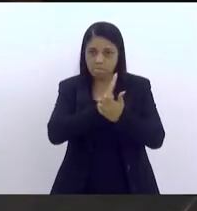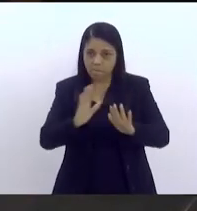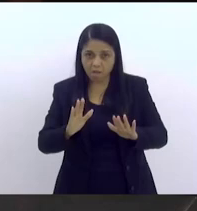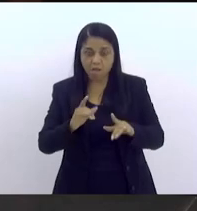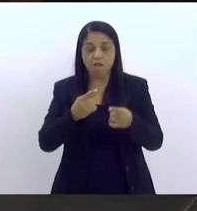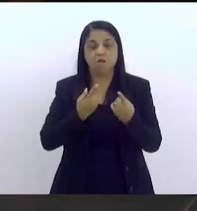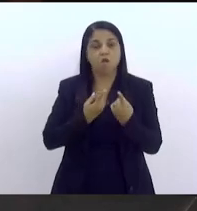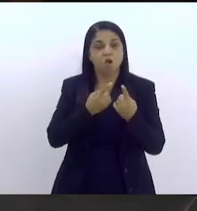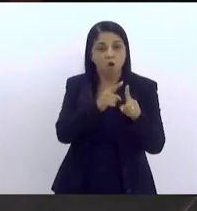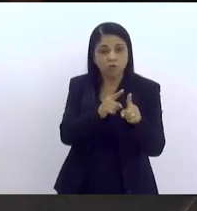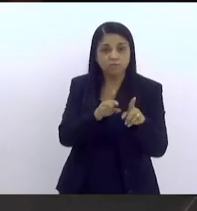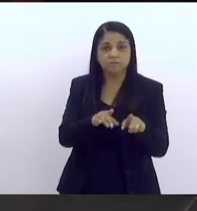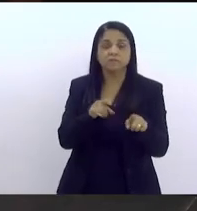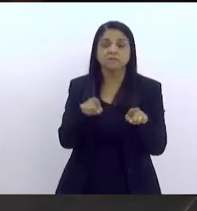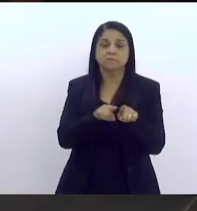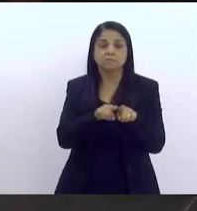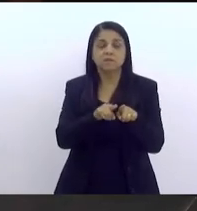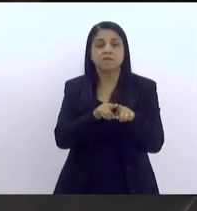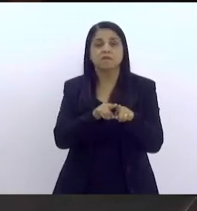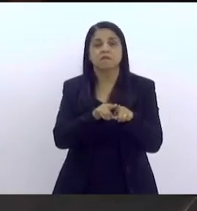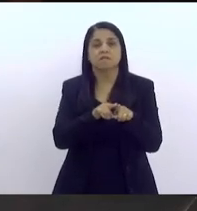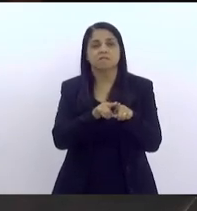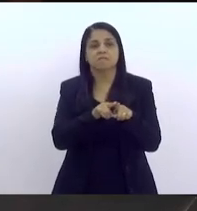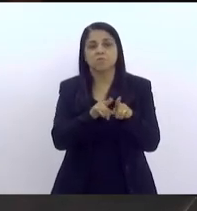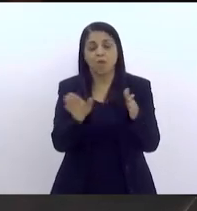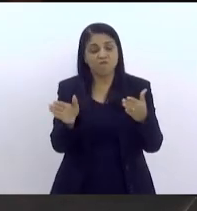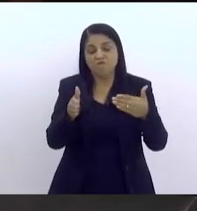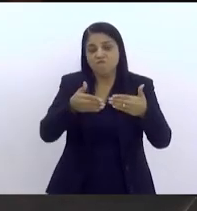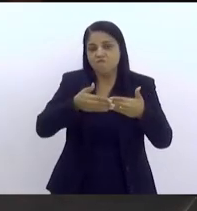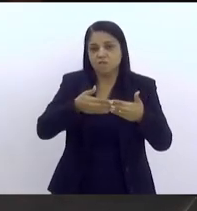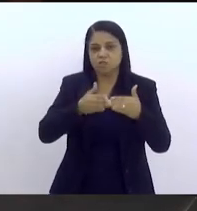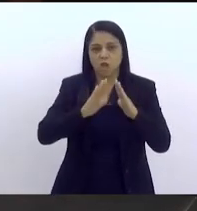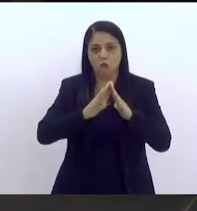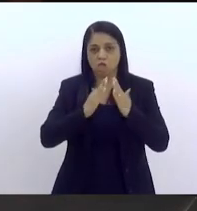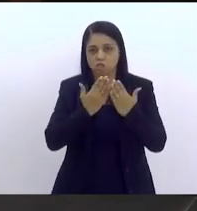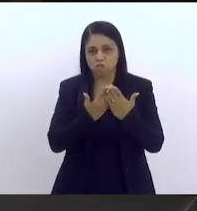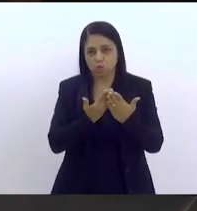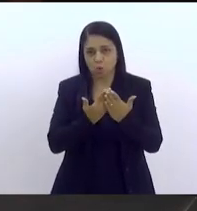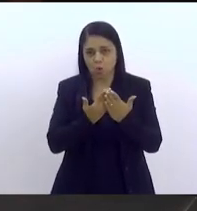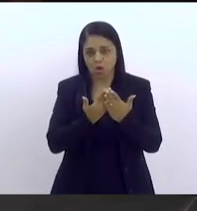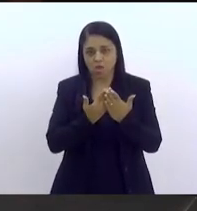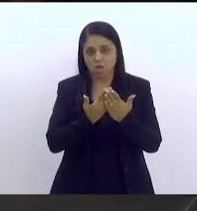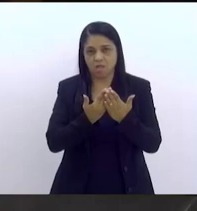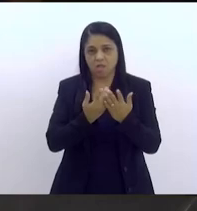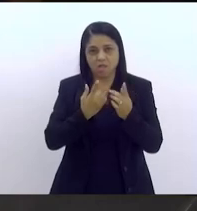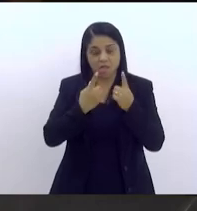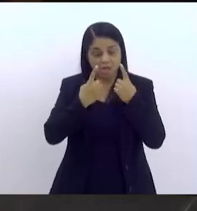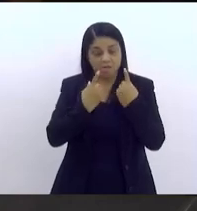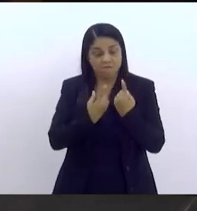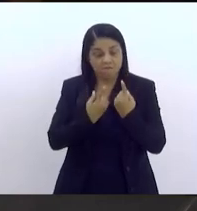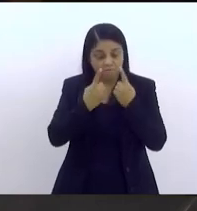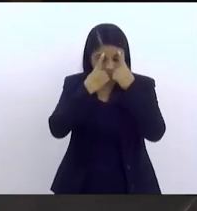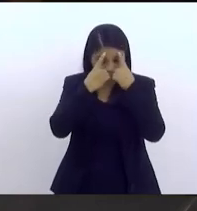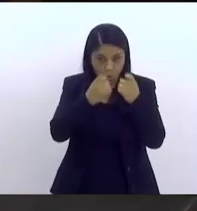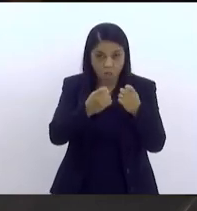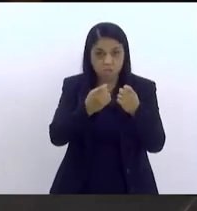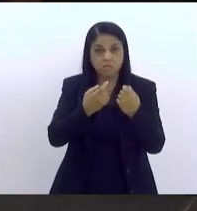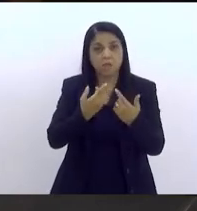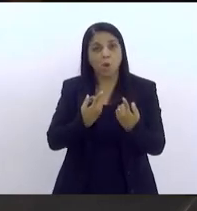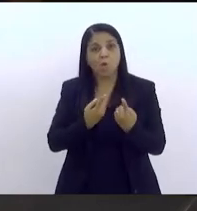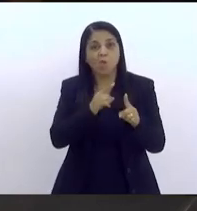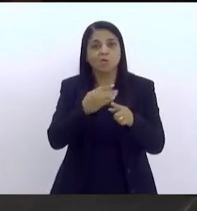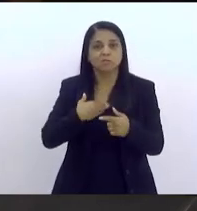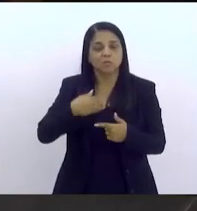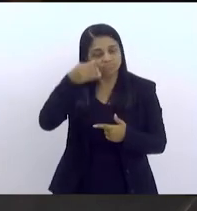da escola está na sua abertura e não no seu fechamento a violência contra o saber que a escola transmite tornar